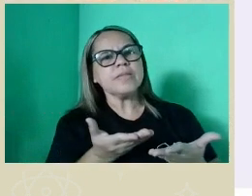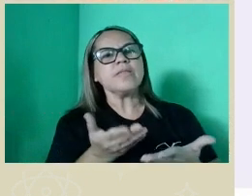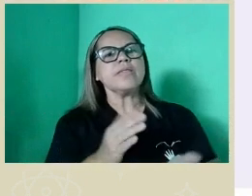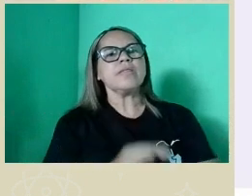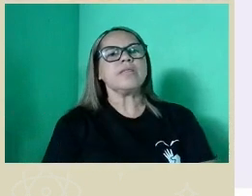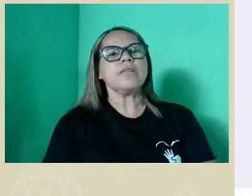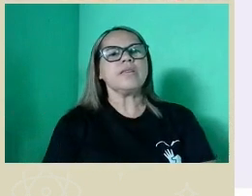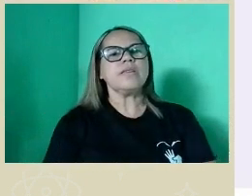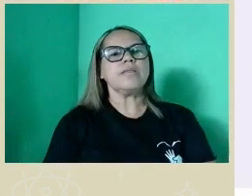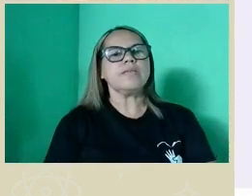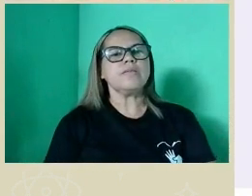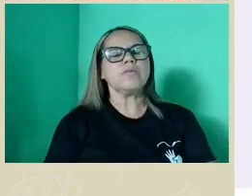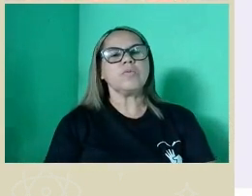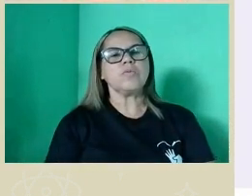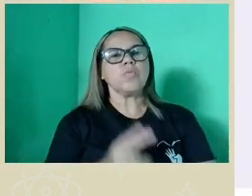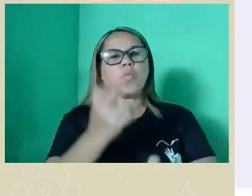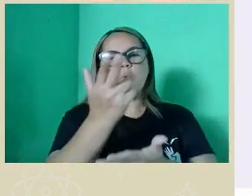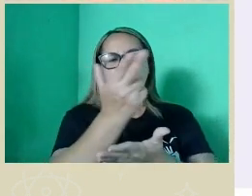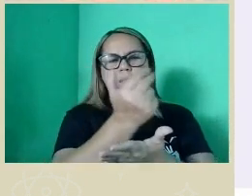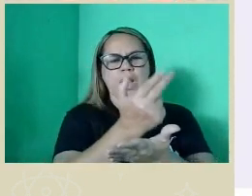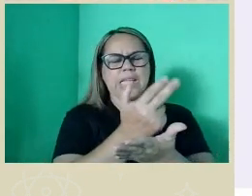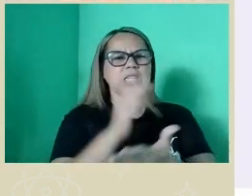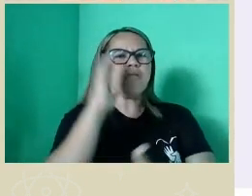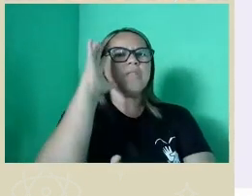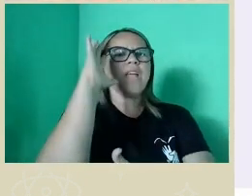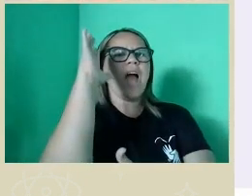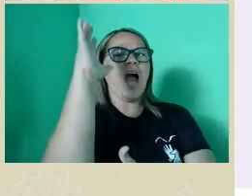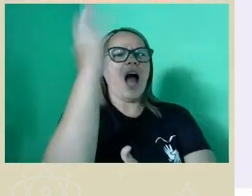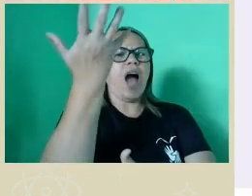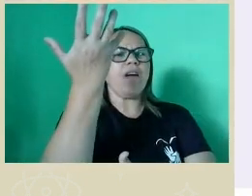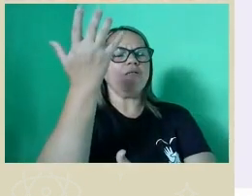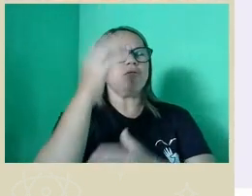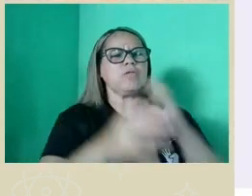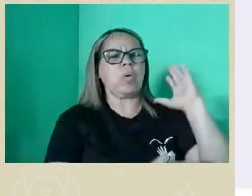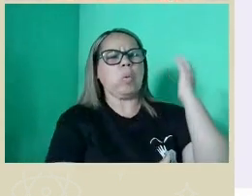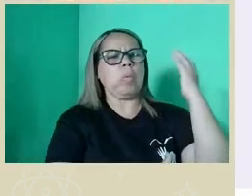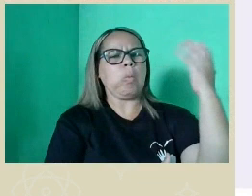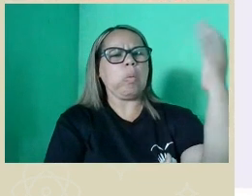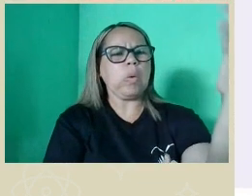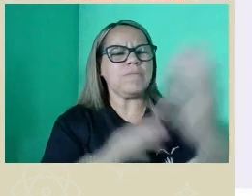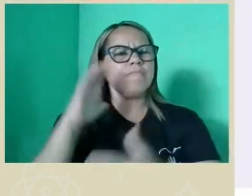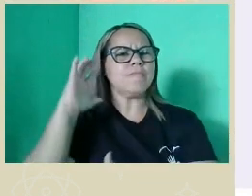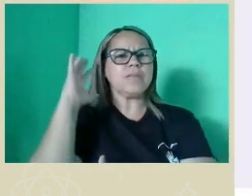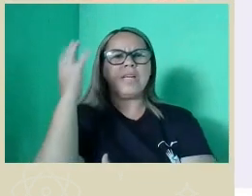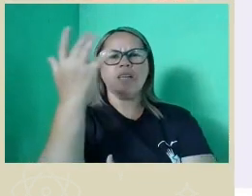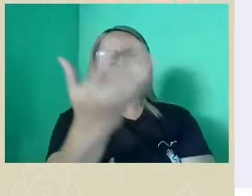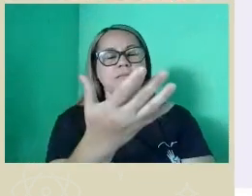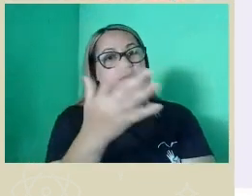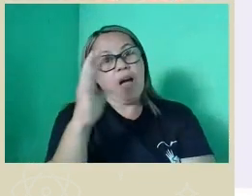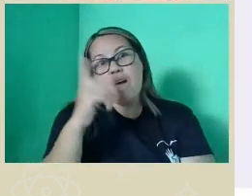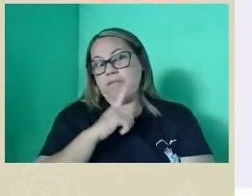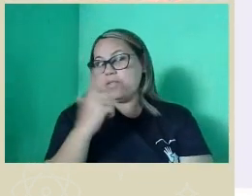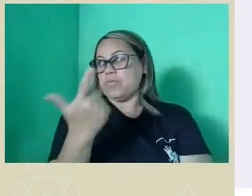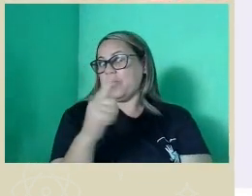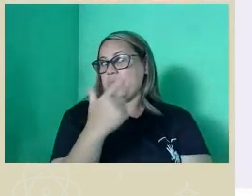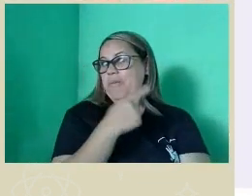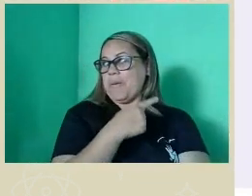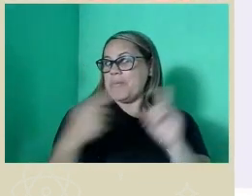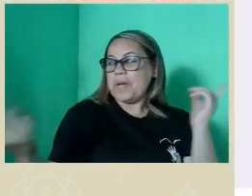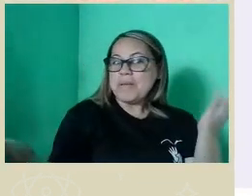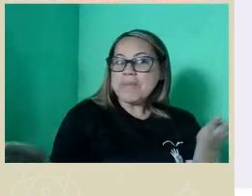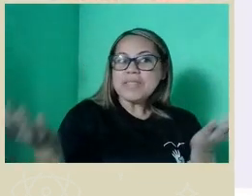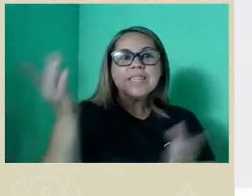um desenho de árvores as árvores não estavam proibidas e o